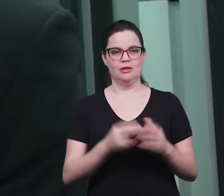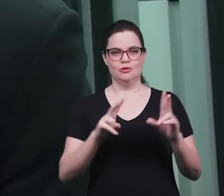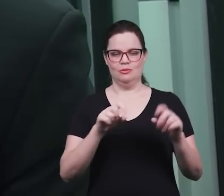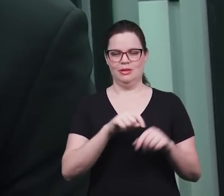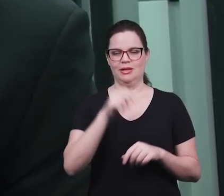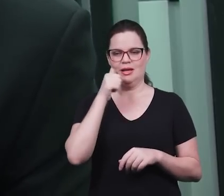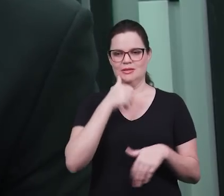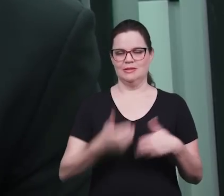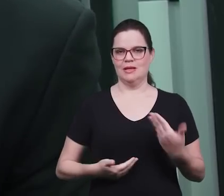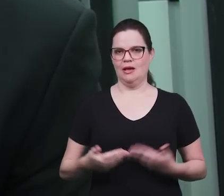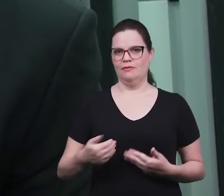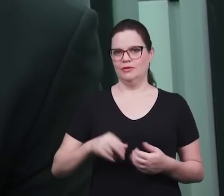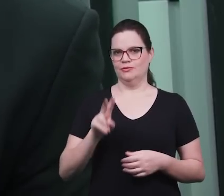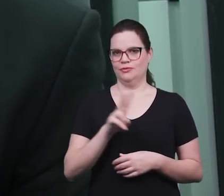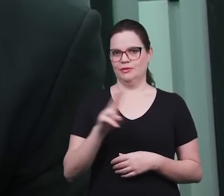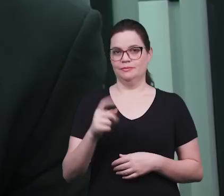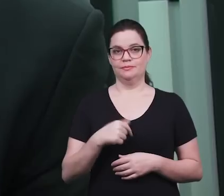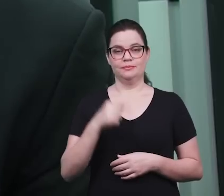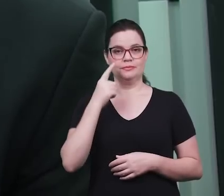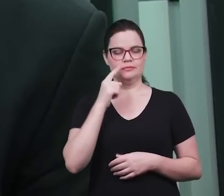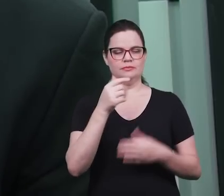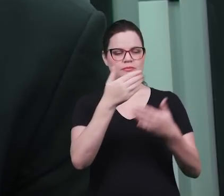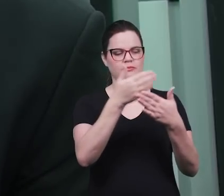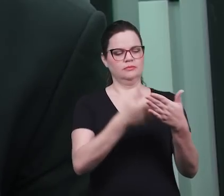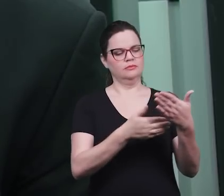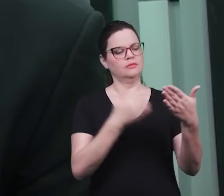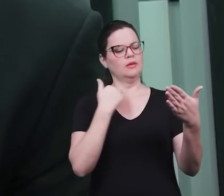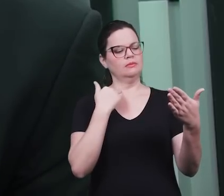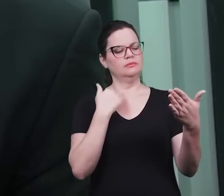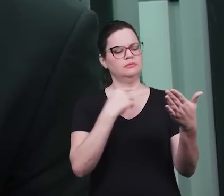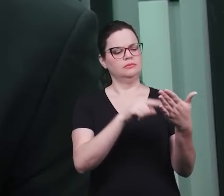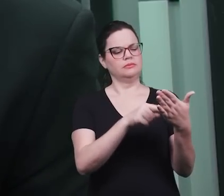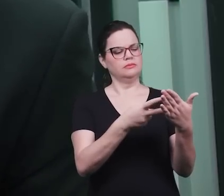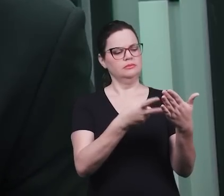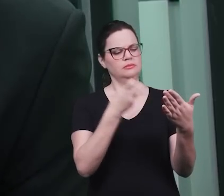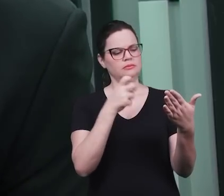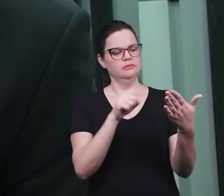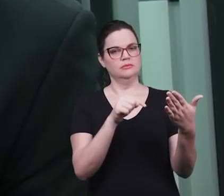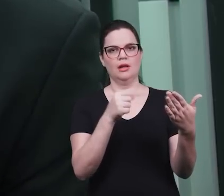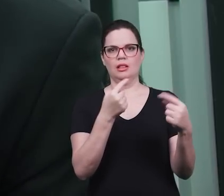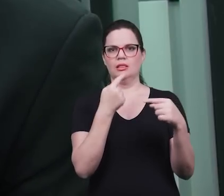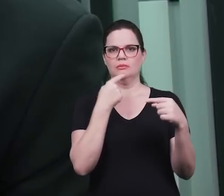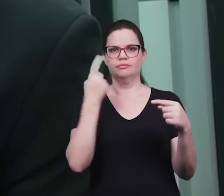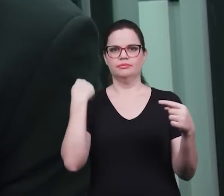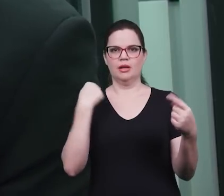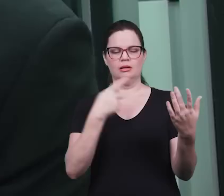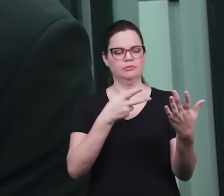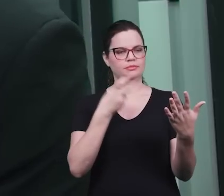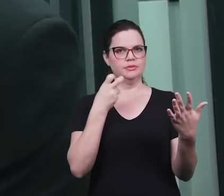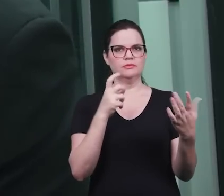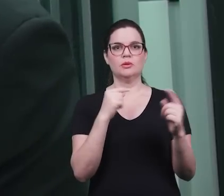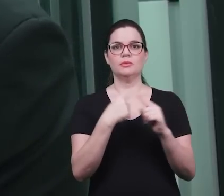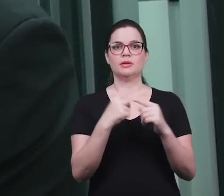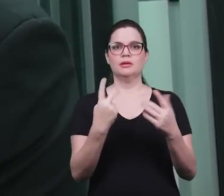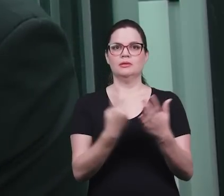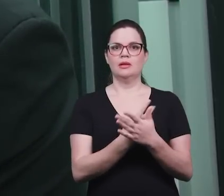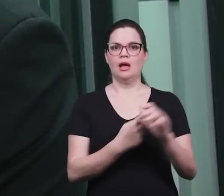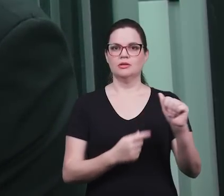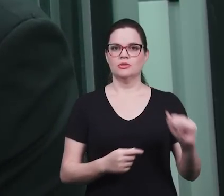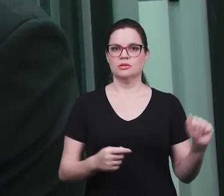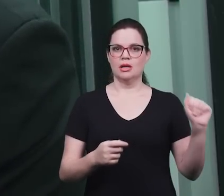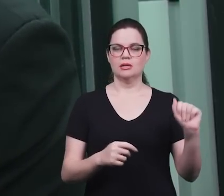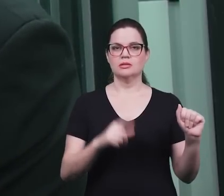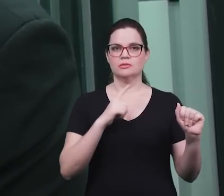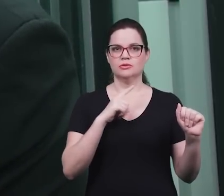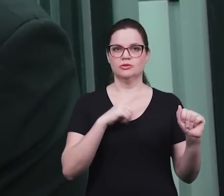exatamente. Ela olhou, ela deve ter identificado esse problema um tempo atrás, onde as associações tinham